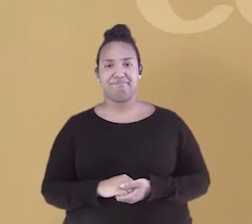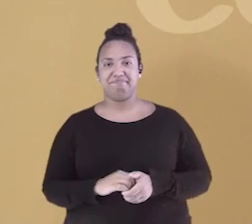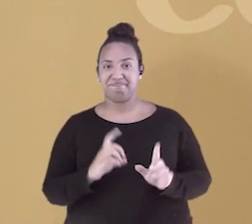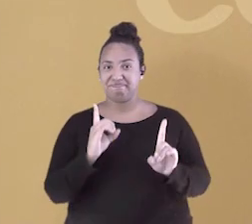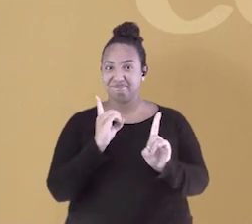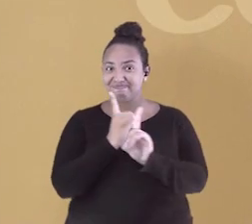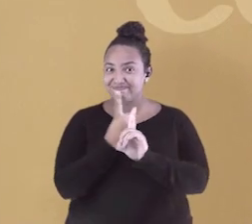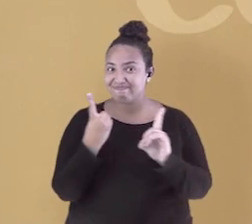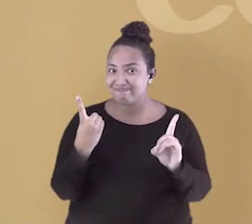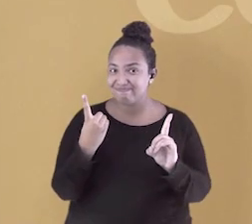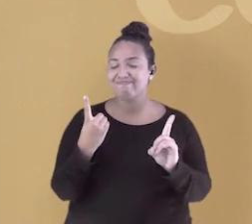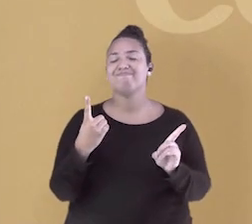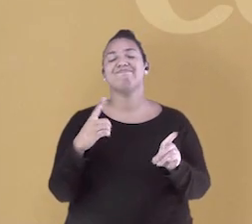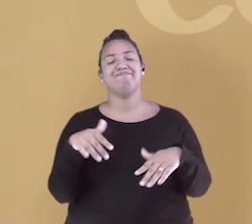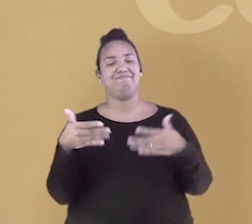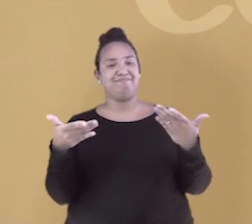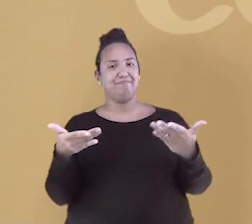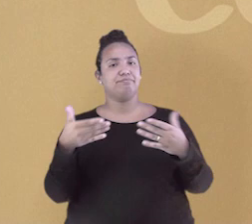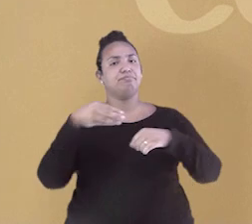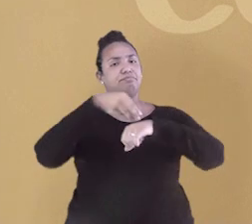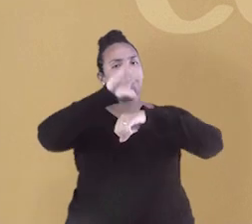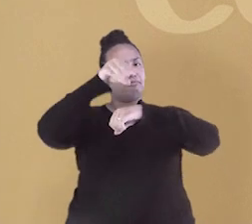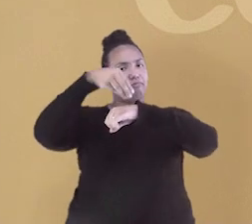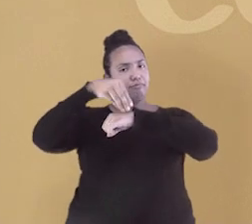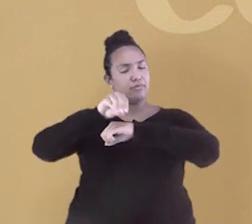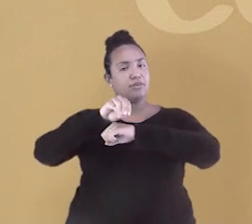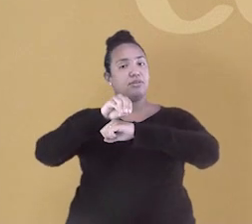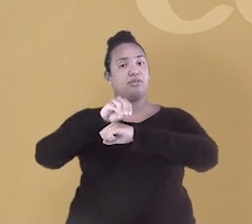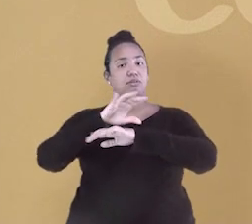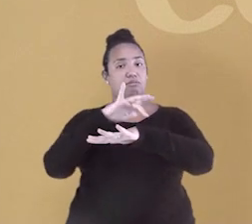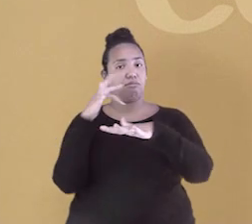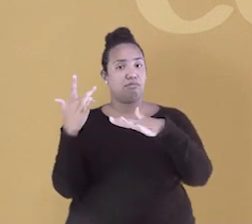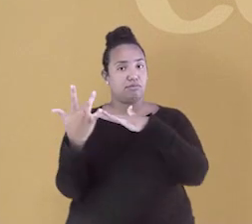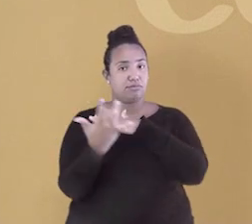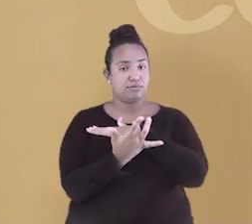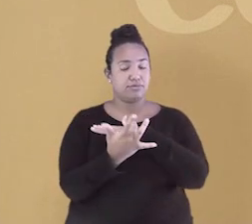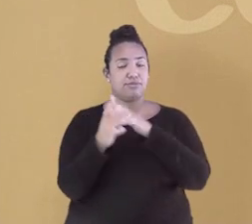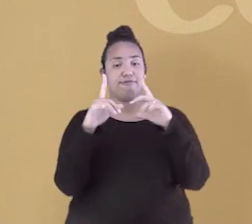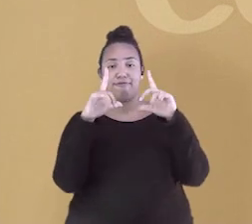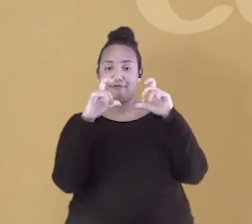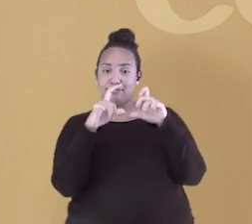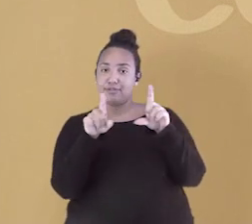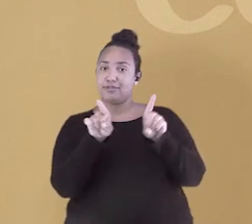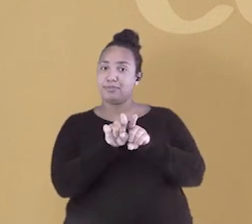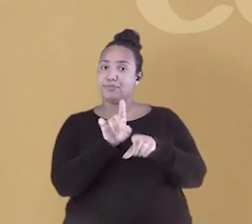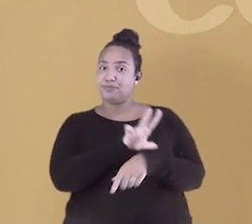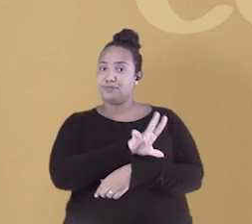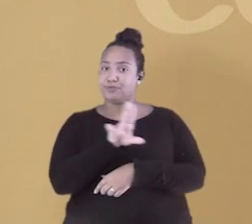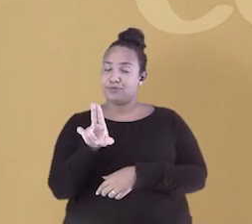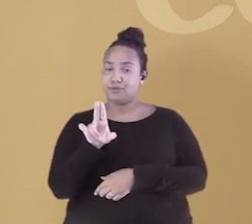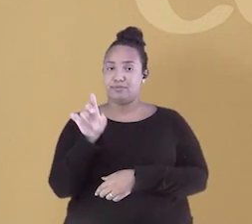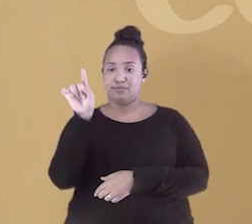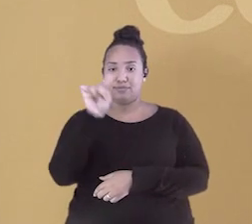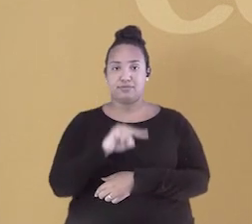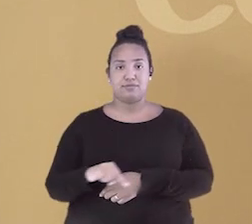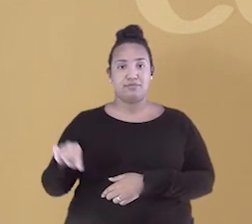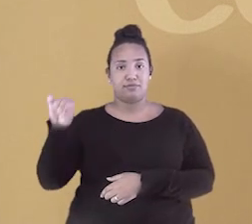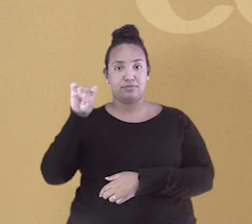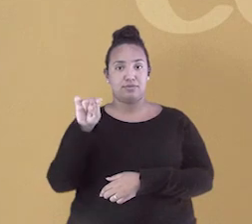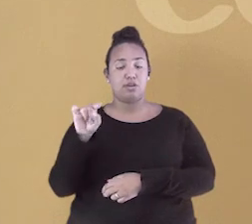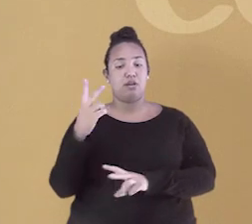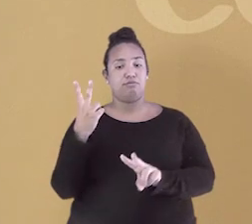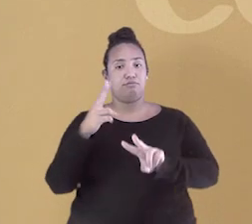Encontrou? Compartilhe nas redes sociais uma foto do objeto e o nome da figura círculo usando a